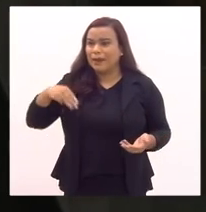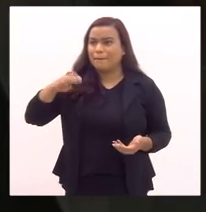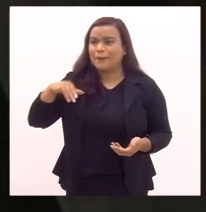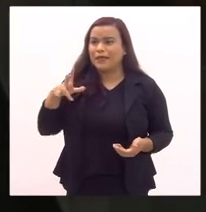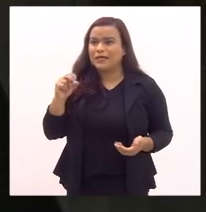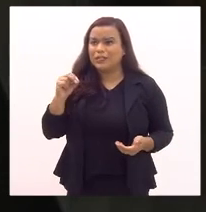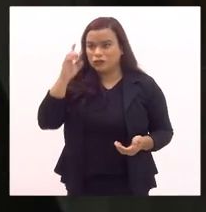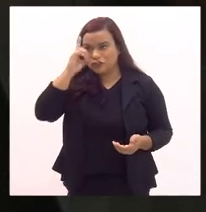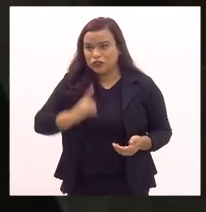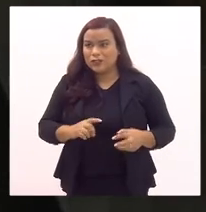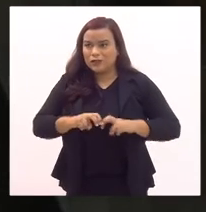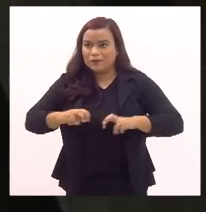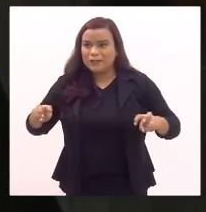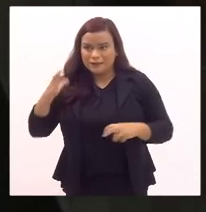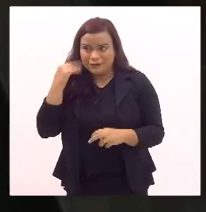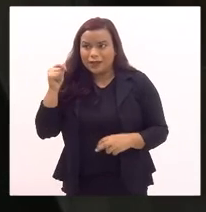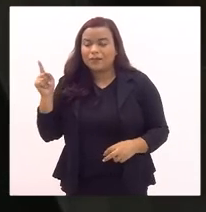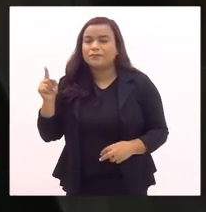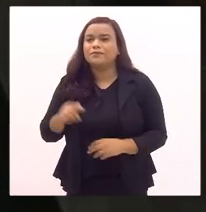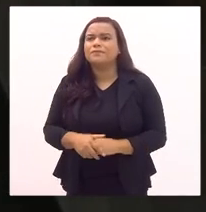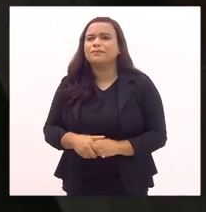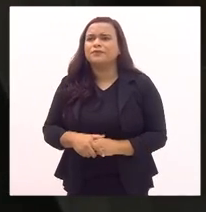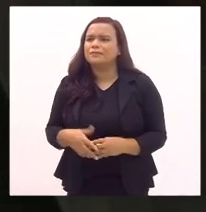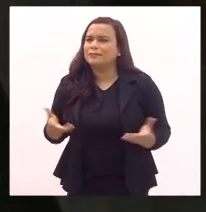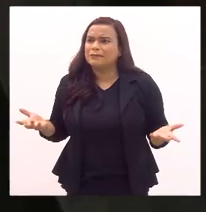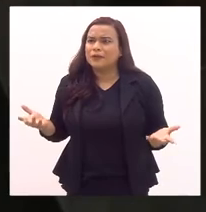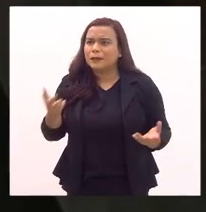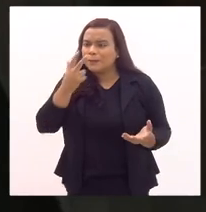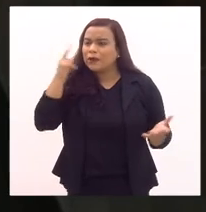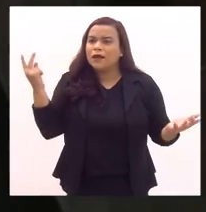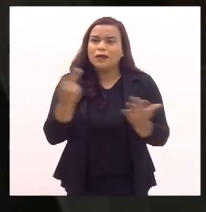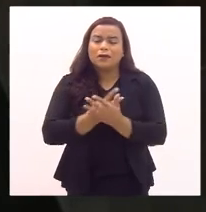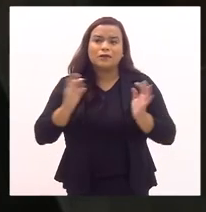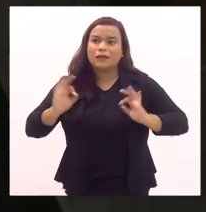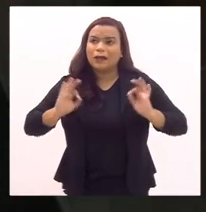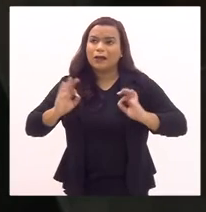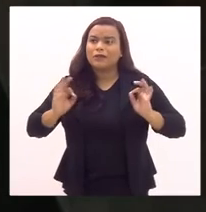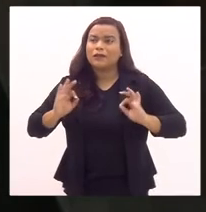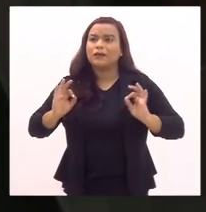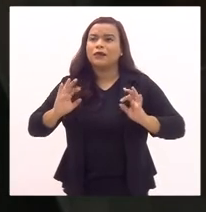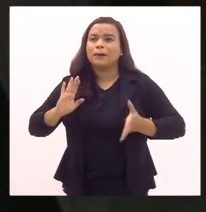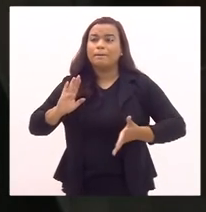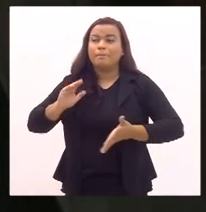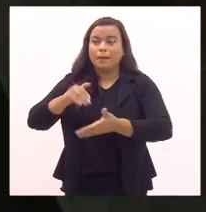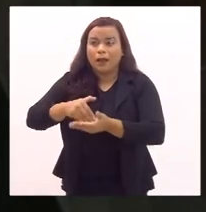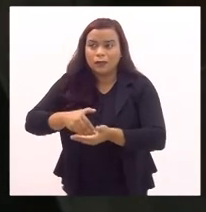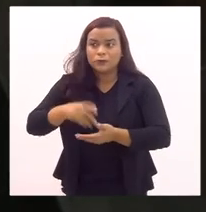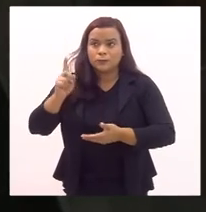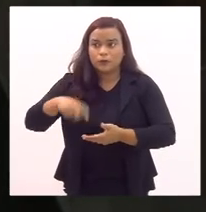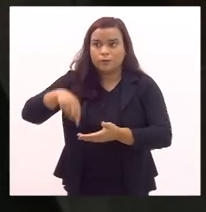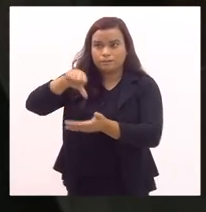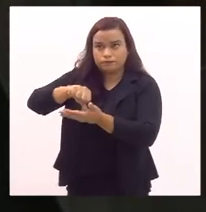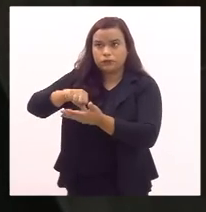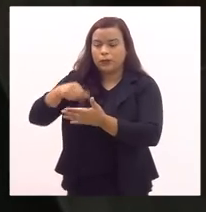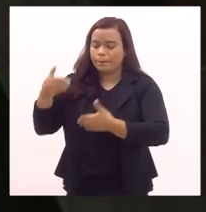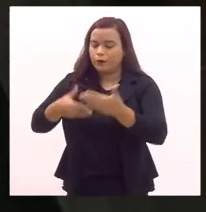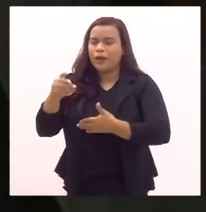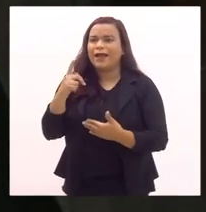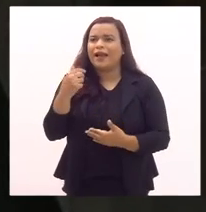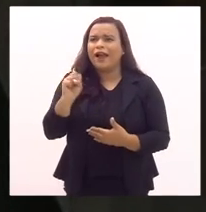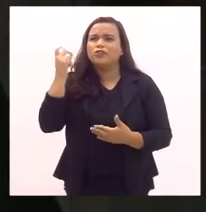máquinas filha tô aqui do da mesa diretora Então chegou acontecer no máximo será uma unidade de processamento de gás